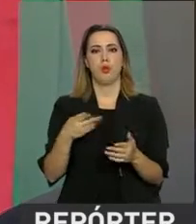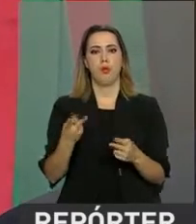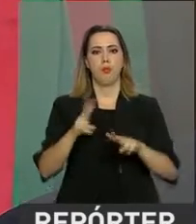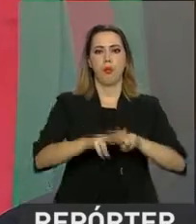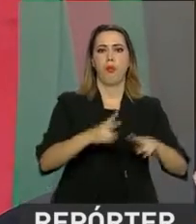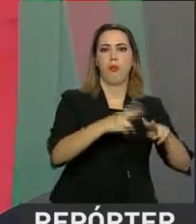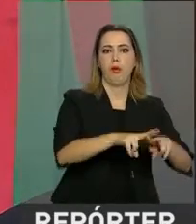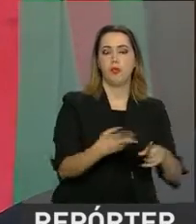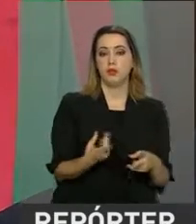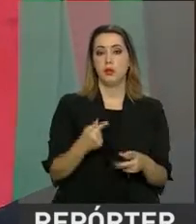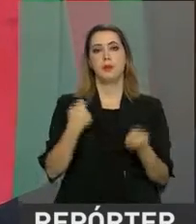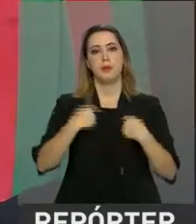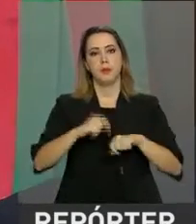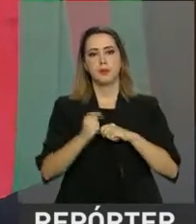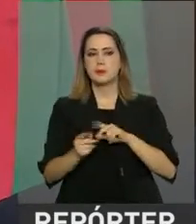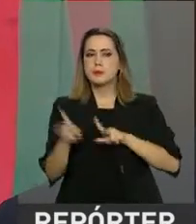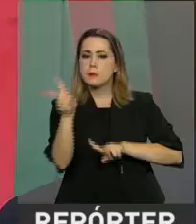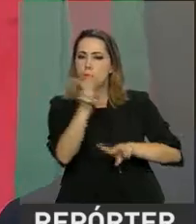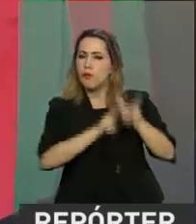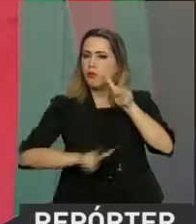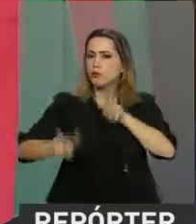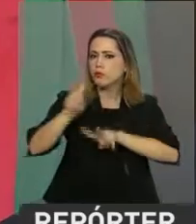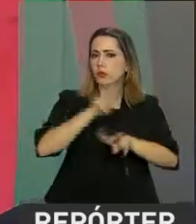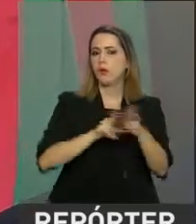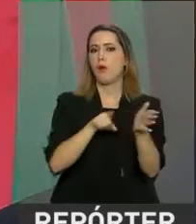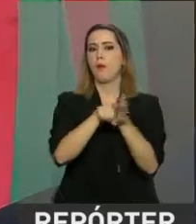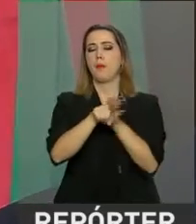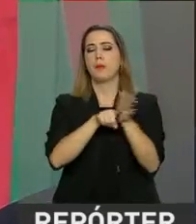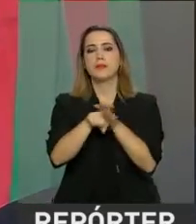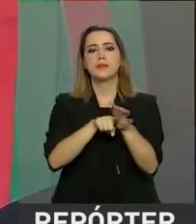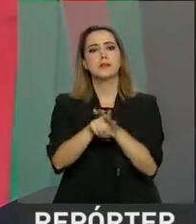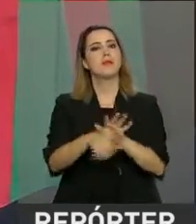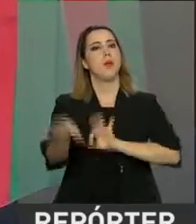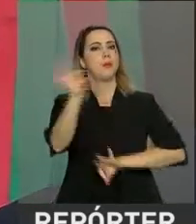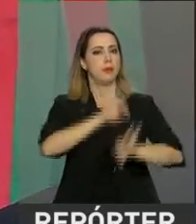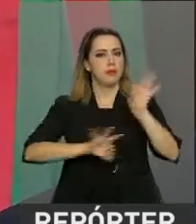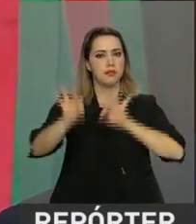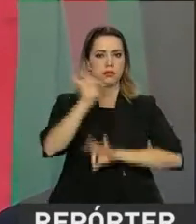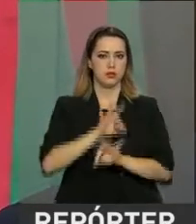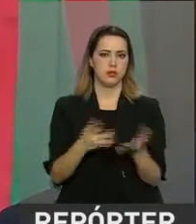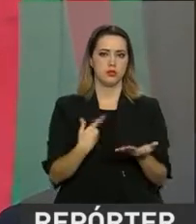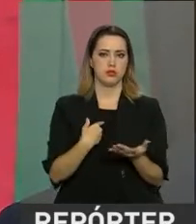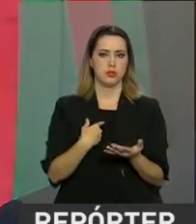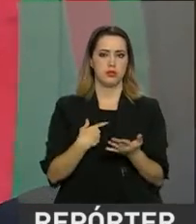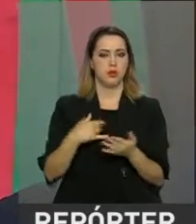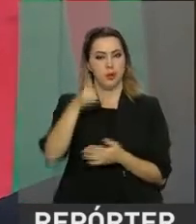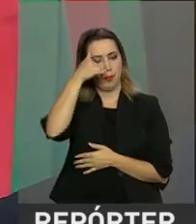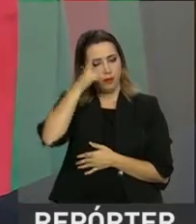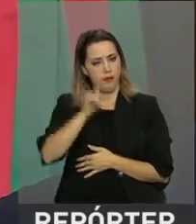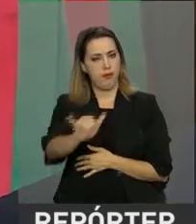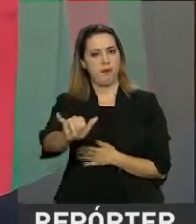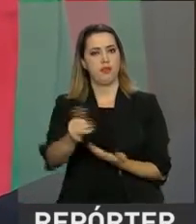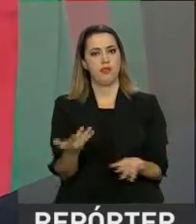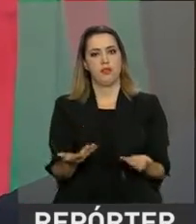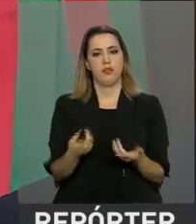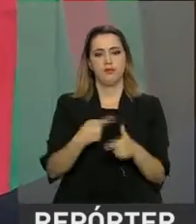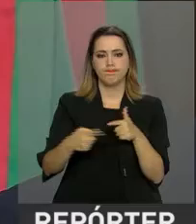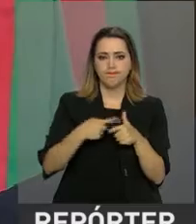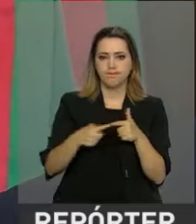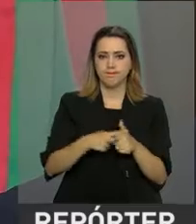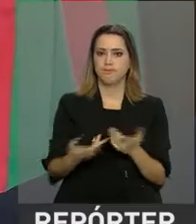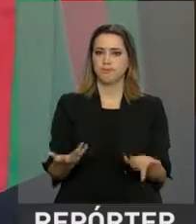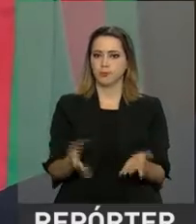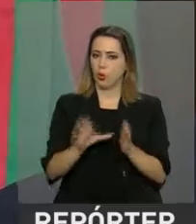monitoramento avaliação para evitar que aconteça o desvio 'as fraus e nesse sentido